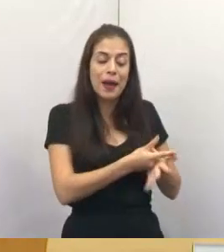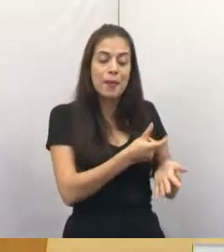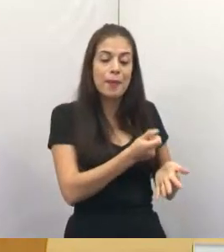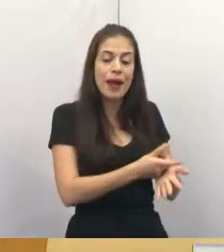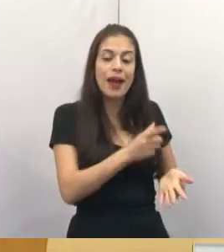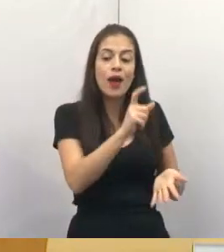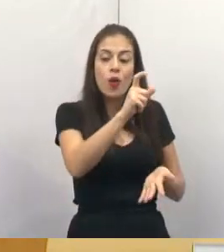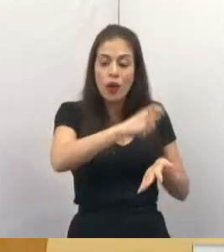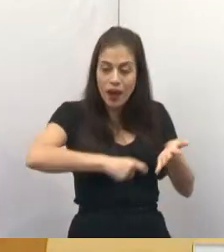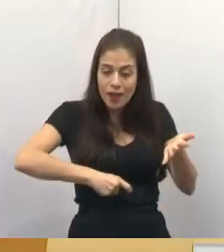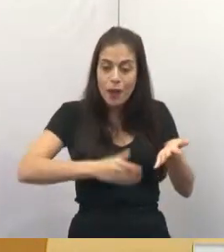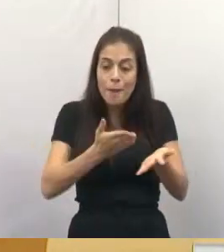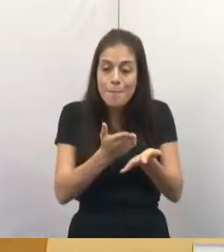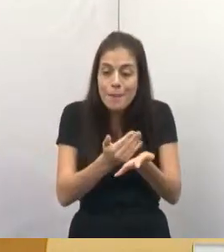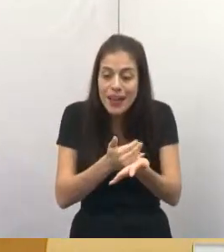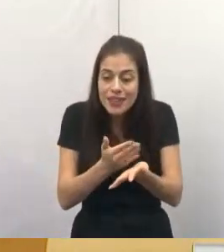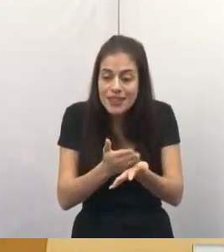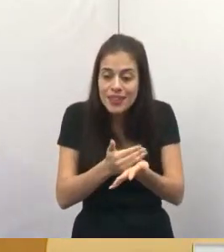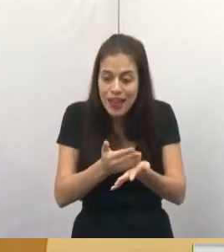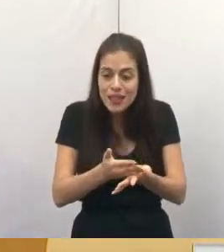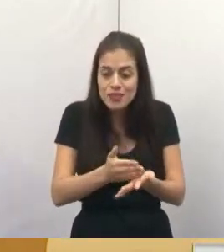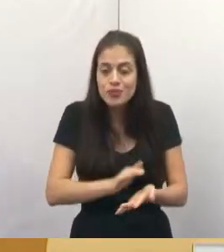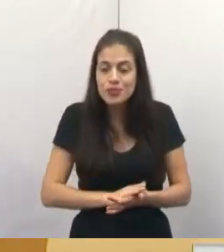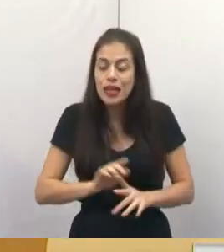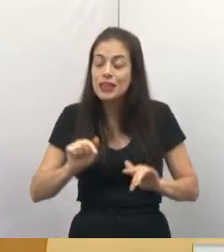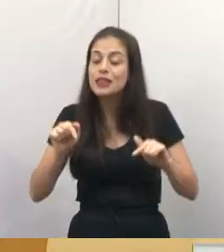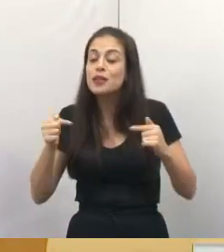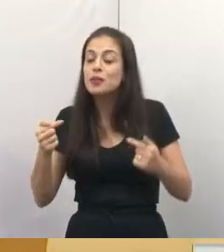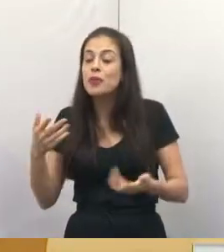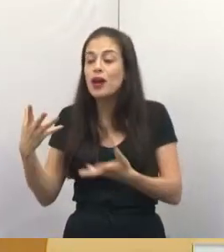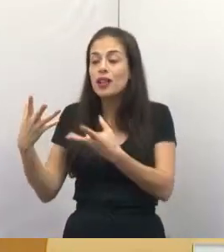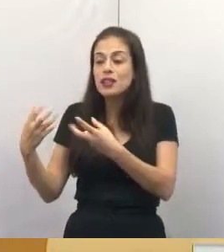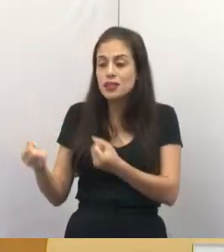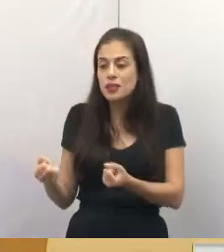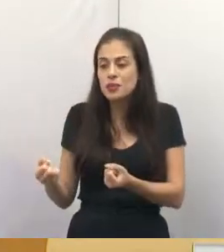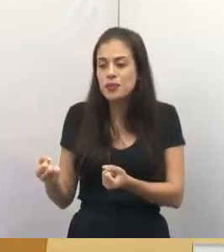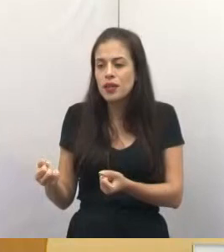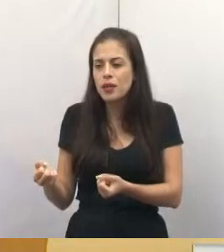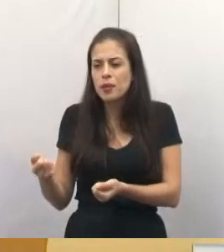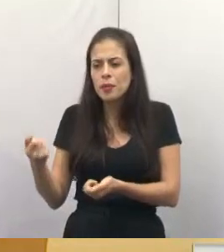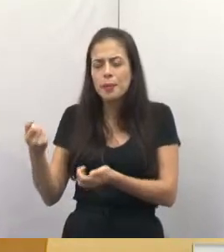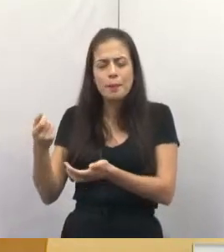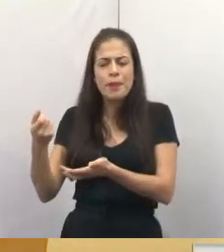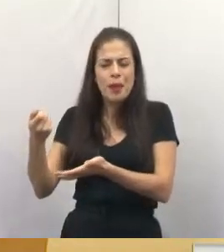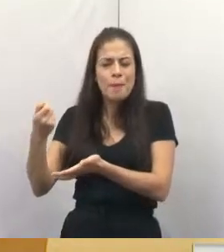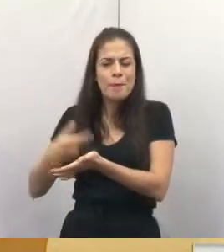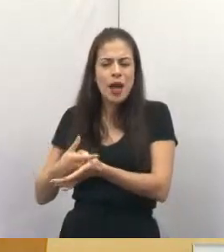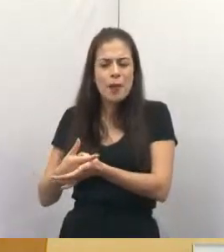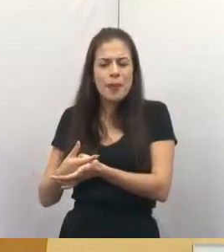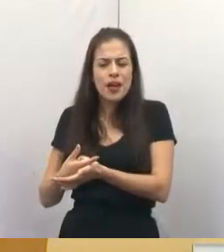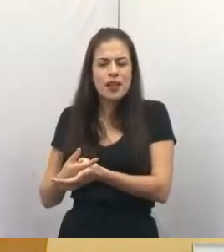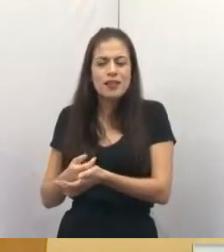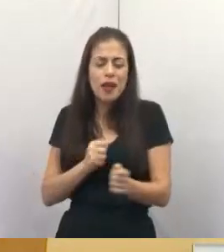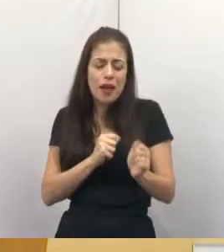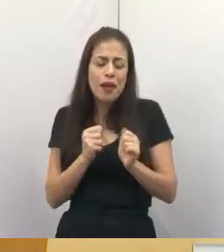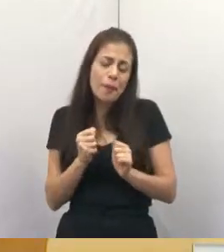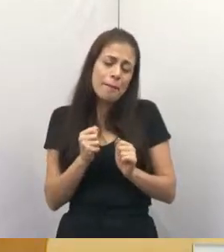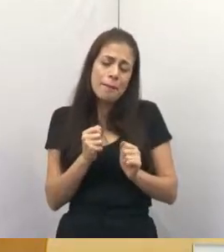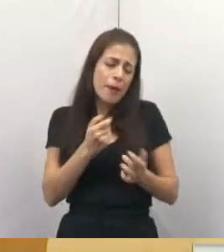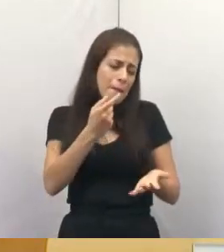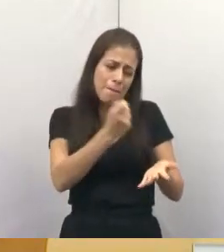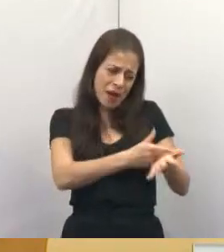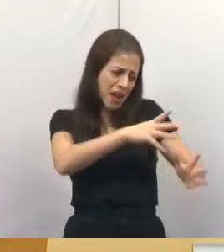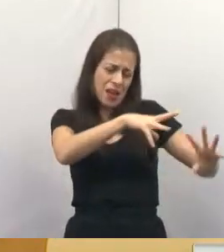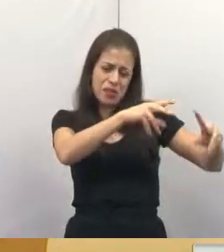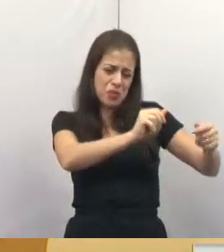ali o pagamento do banco, quando sair o financiamento, ou de quem está adquirindo imóvel, ela possa quitar